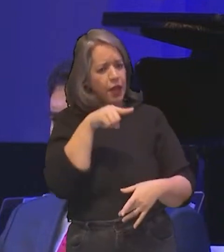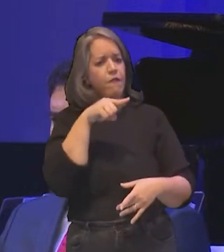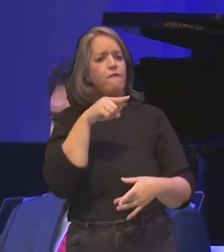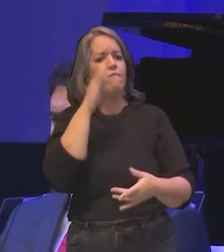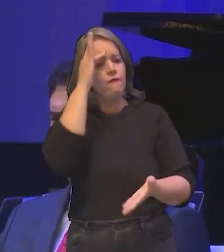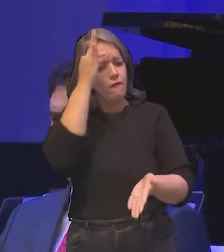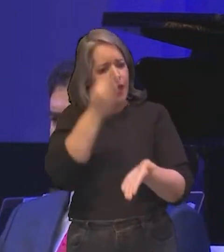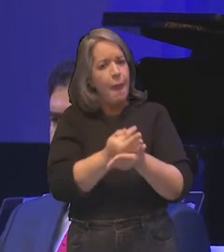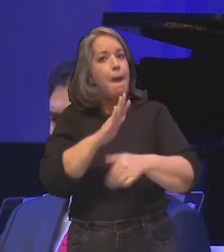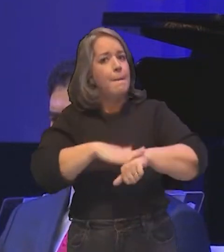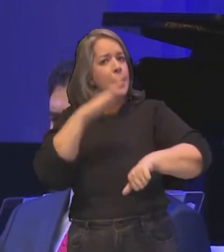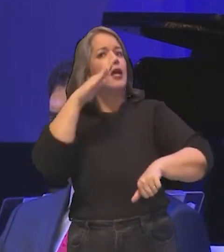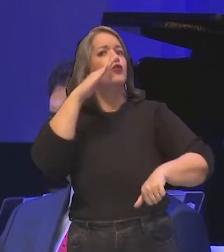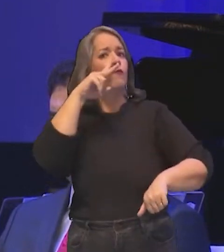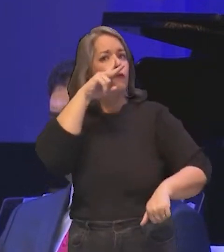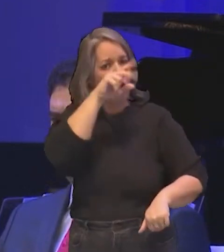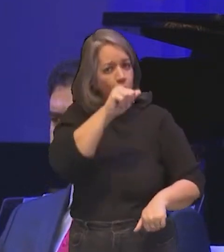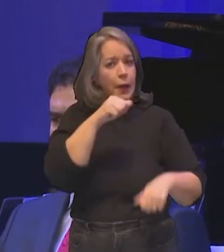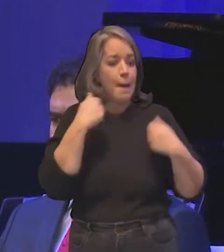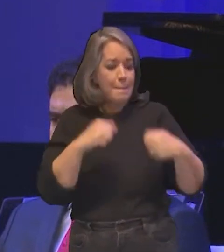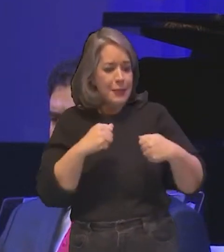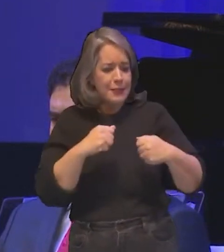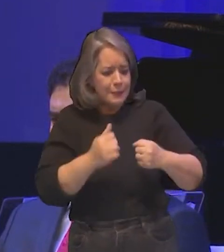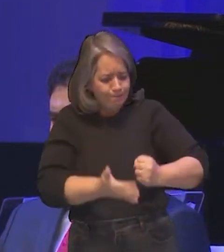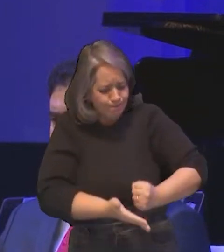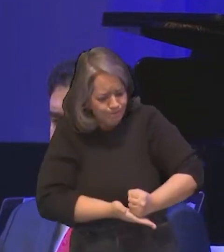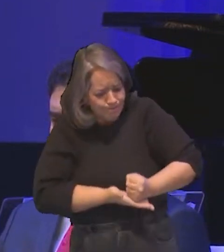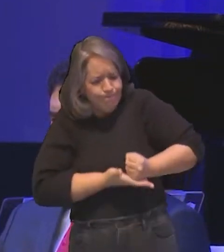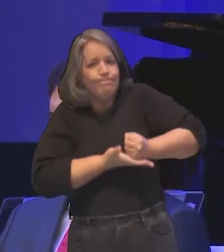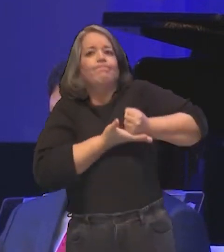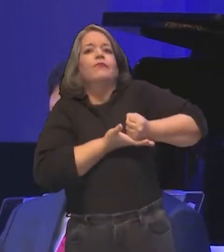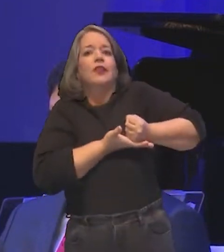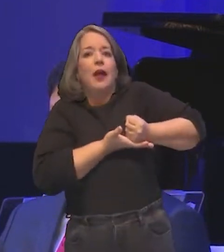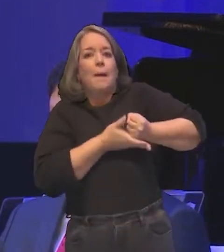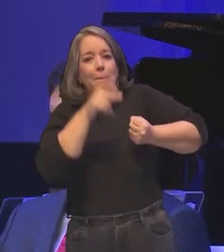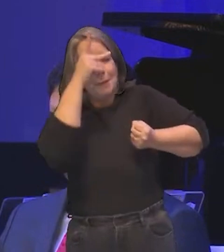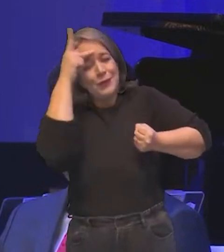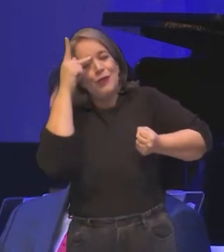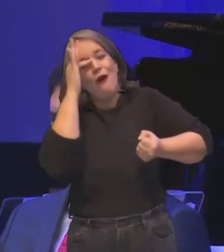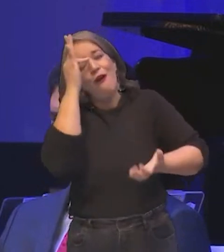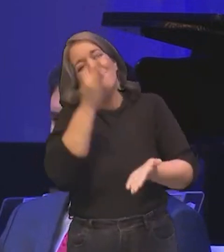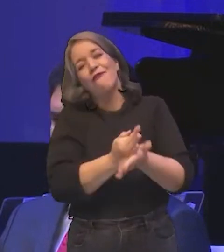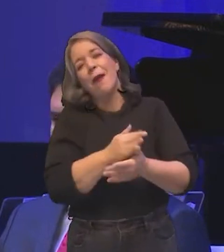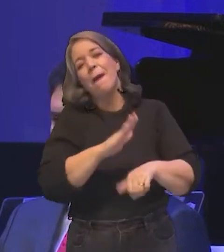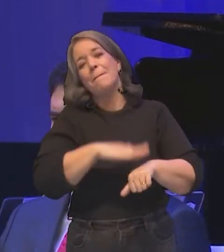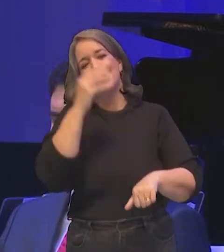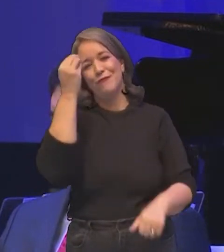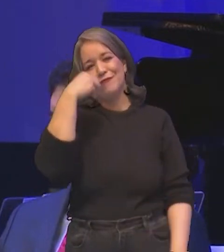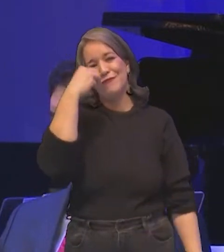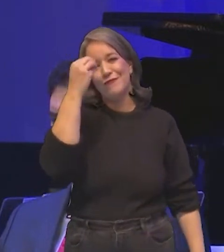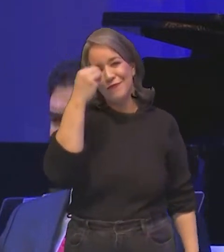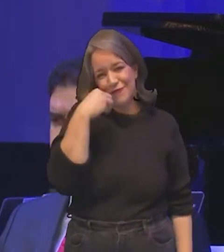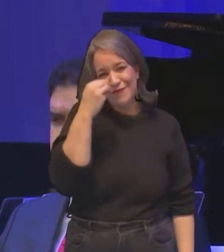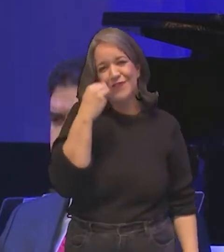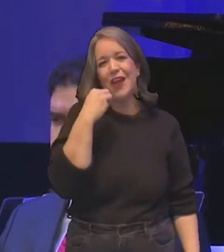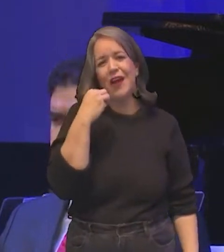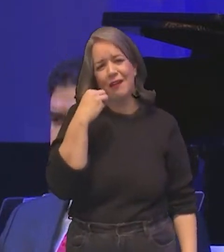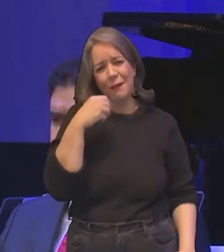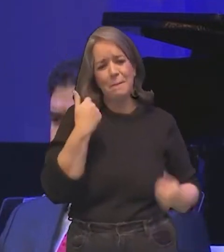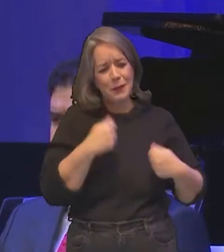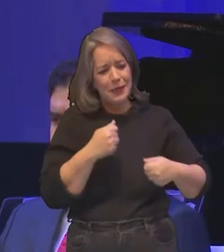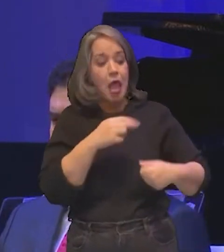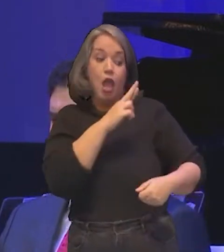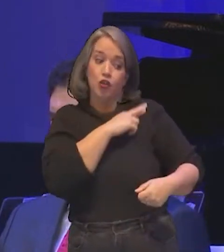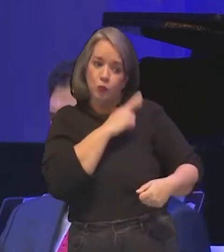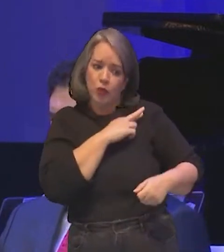carregar. Você pode imaginar um trabalhador braçal daquele tempo, um marceneiro que precisava levar uma peça grande, pesada de